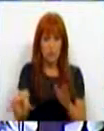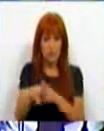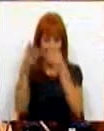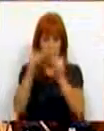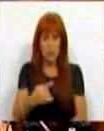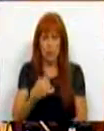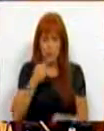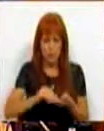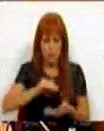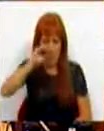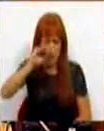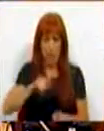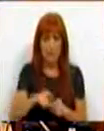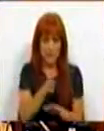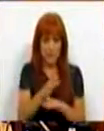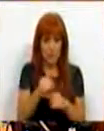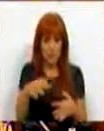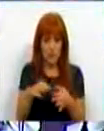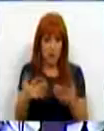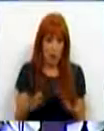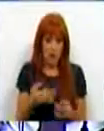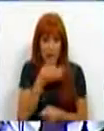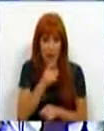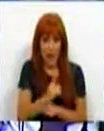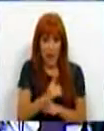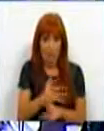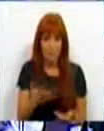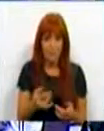legislou abundantemente nestes segmentos que nós aqui estamos a referir,